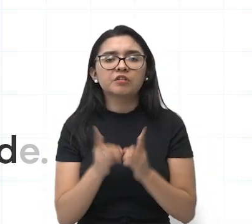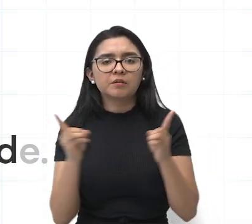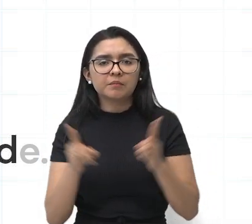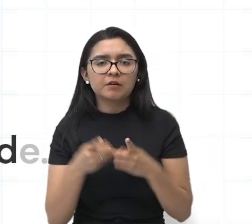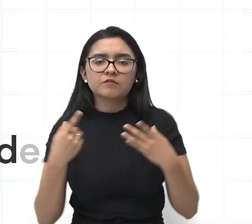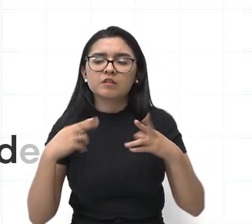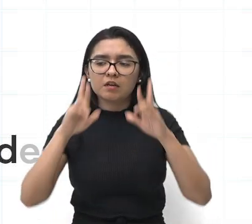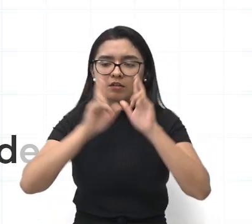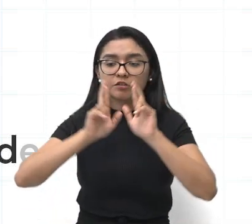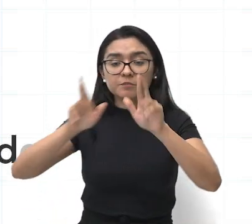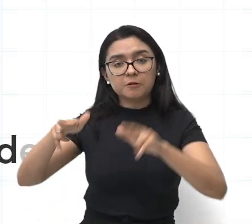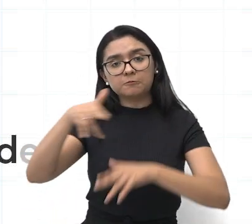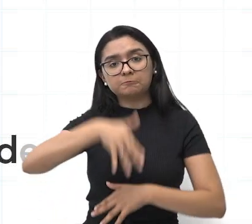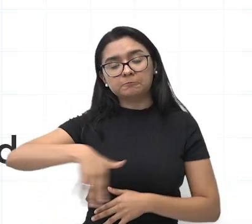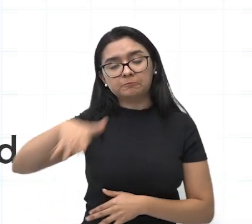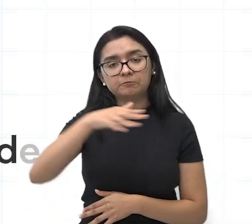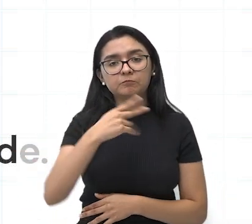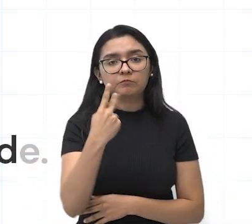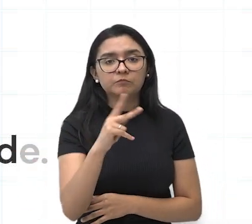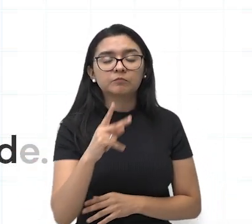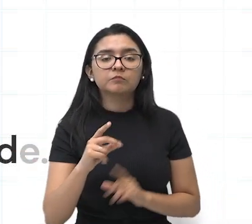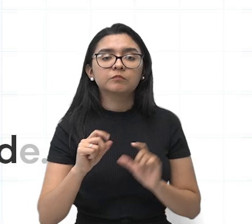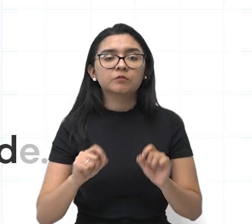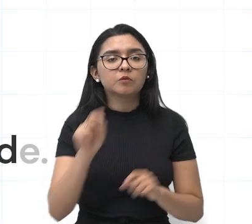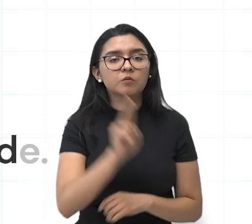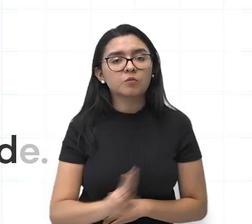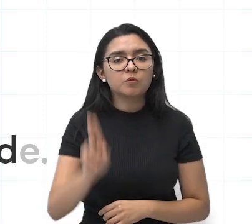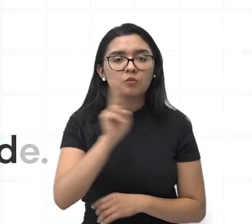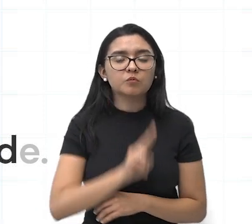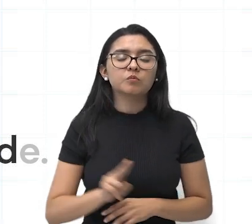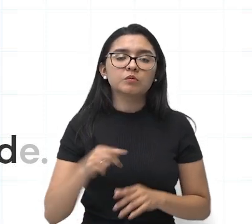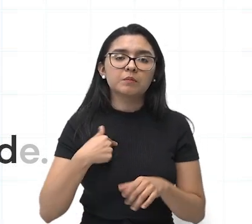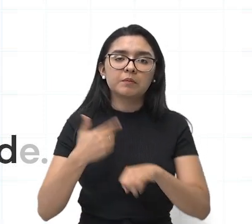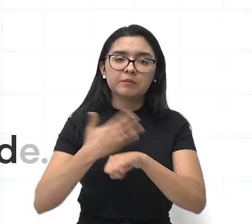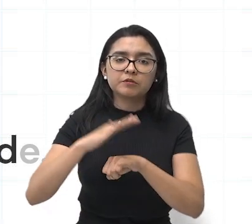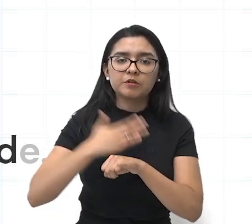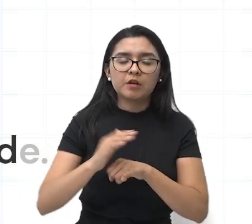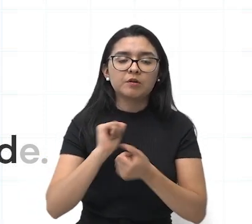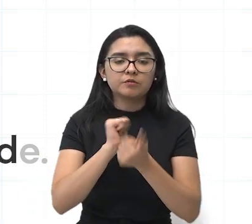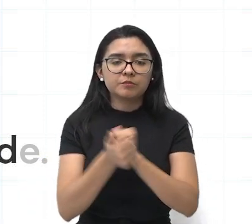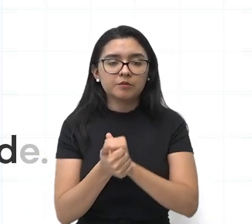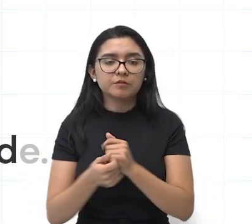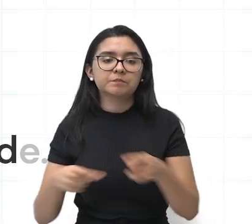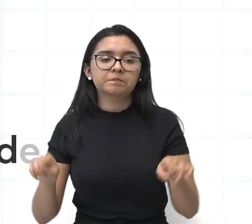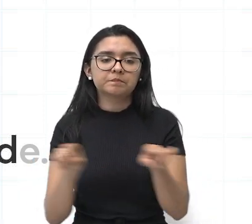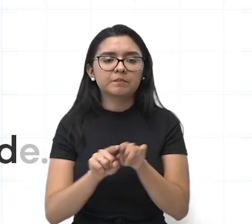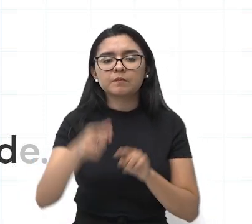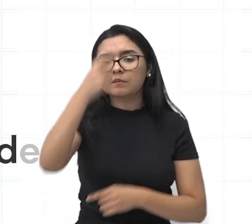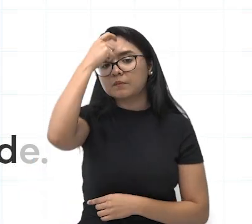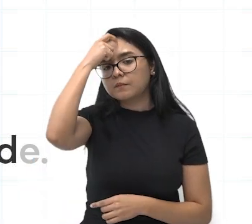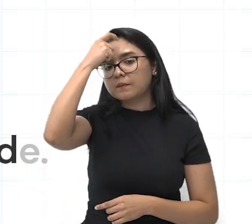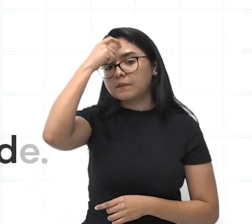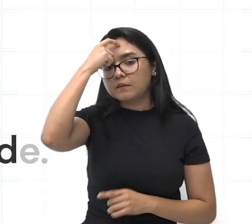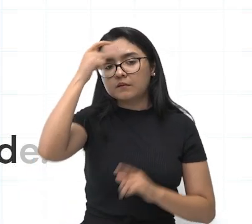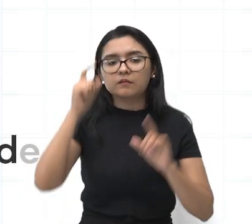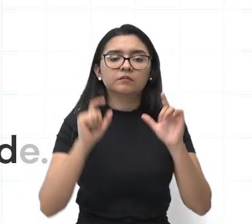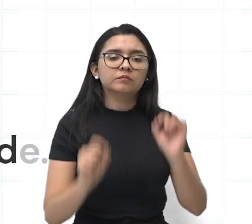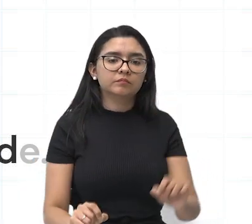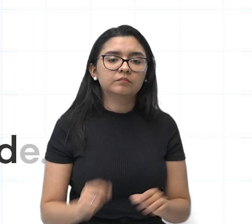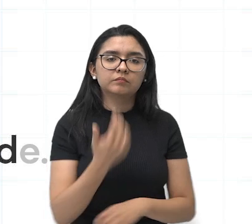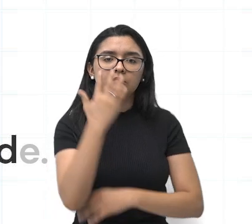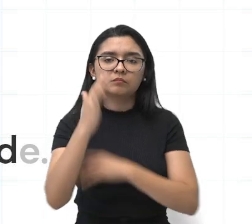a respeitar mais ali o ambiente onde você utiliza para a prática, né? e uma conscientização sobre